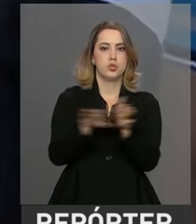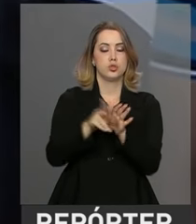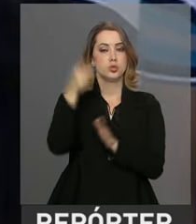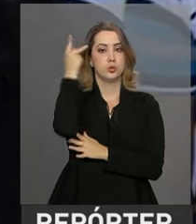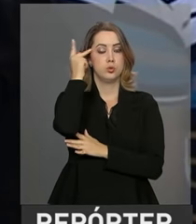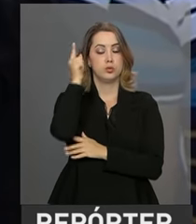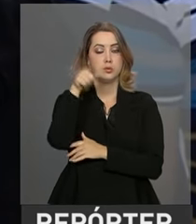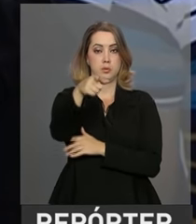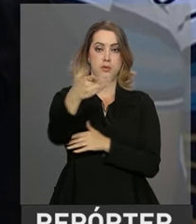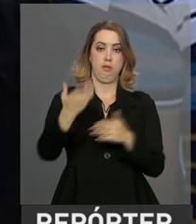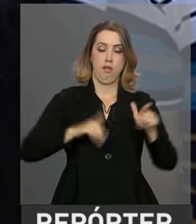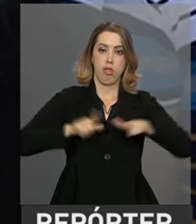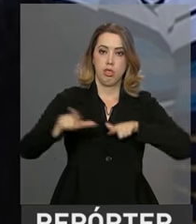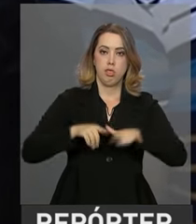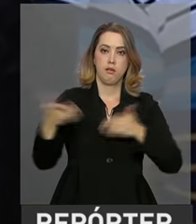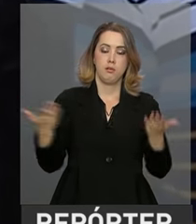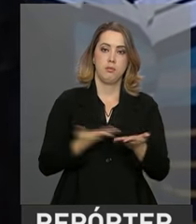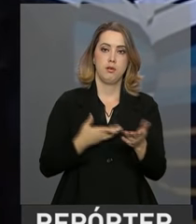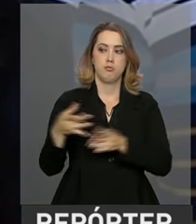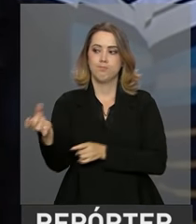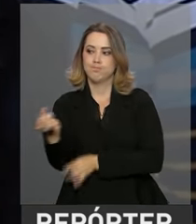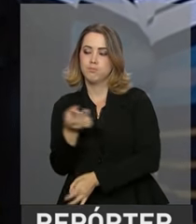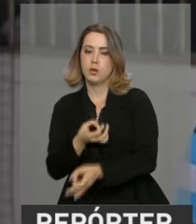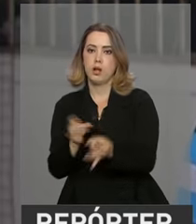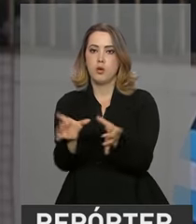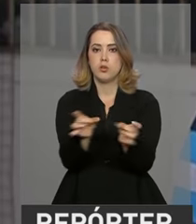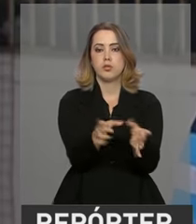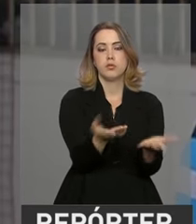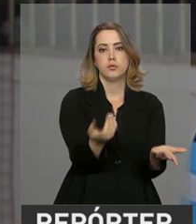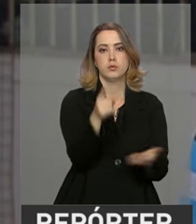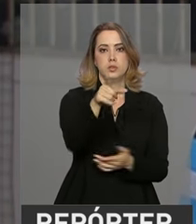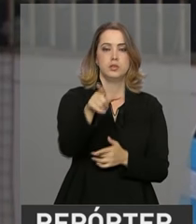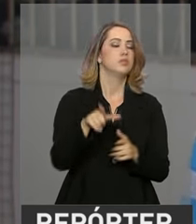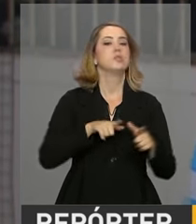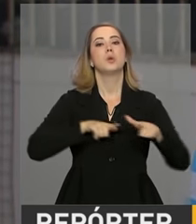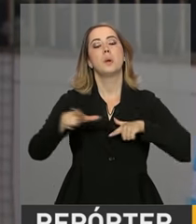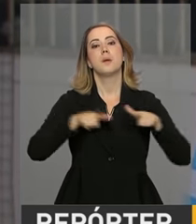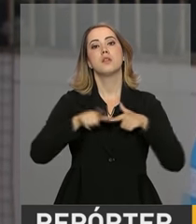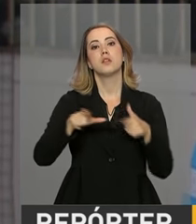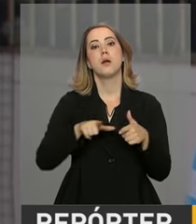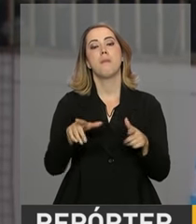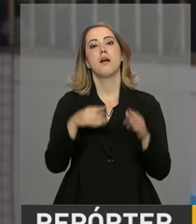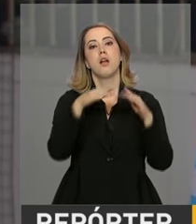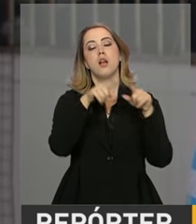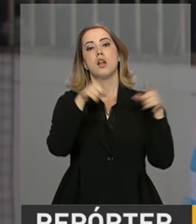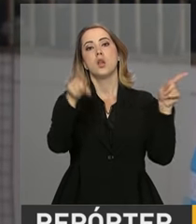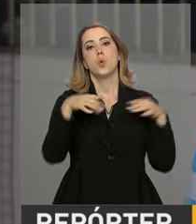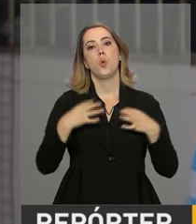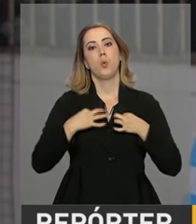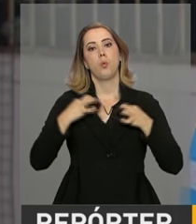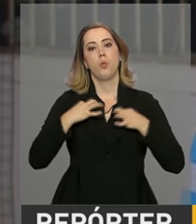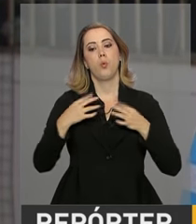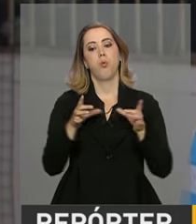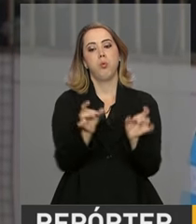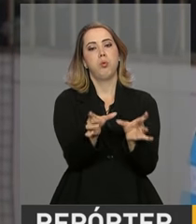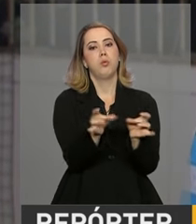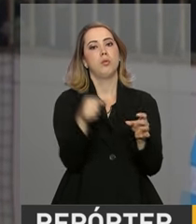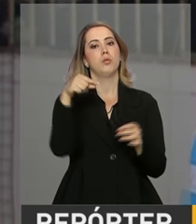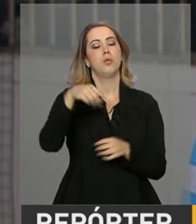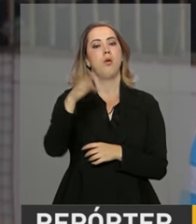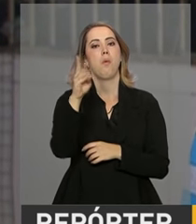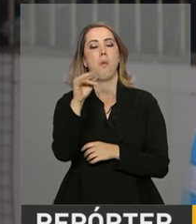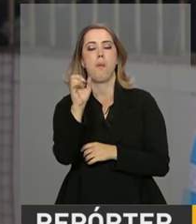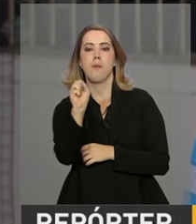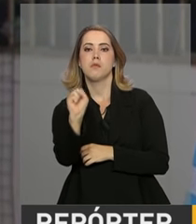comércio sem esquecer uma meta bem definida. Tô trabalhando com uma loja de meu amigo que vende roupa aqui no Br e